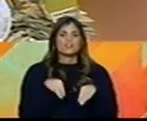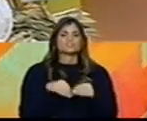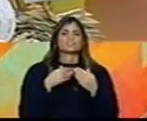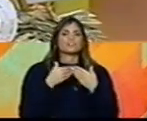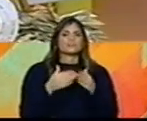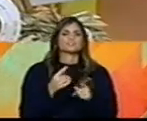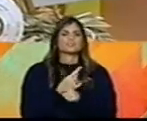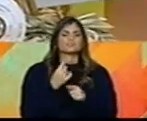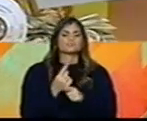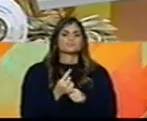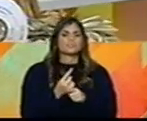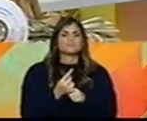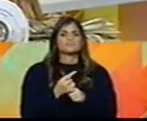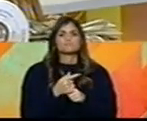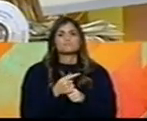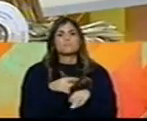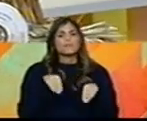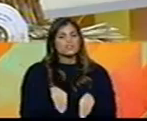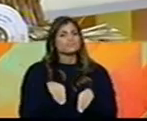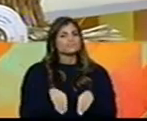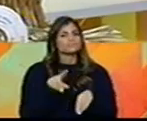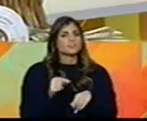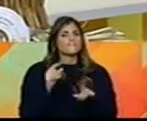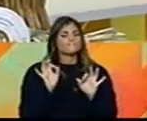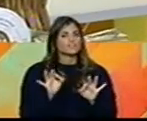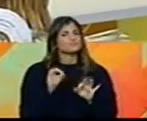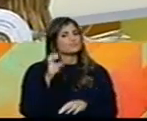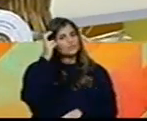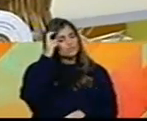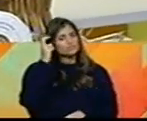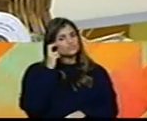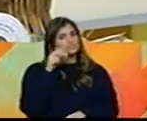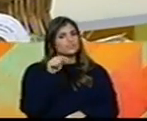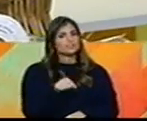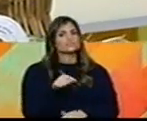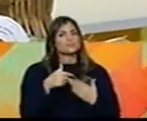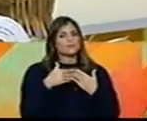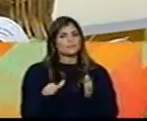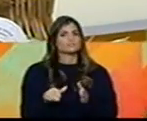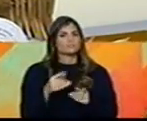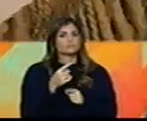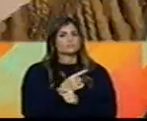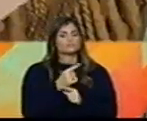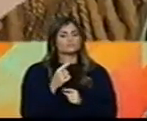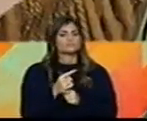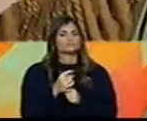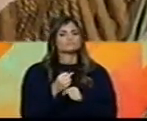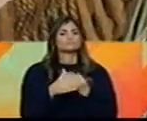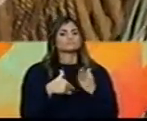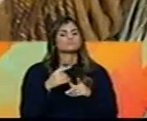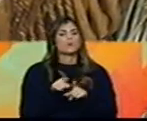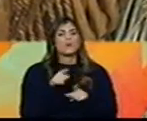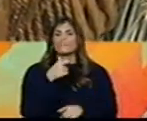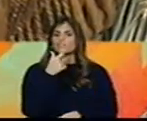porque, como é mercearia, também temos frescos, sim, biológicos, legumes, portanto, biológicos. Essa parte está aberta? Está, não? Aberta porque é como, sim, funciona como mercearia. Ok.